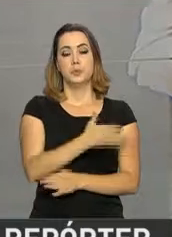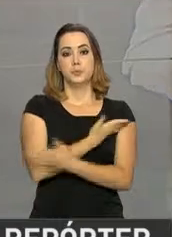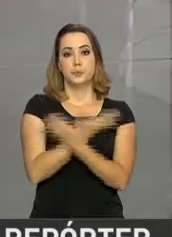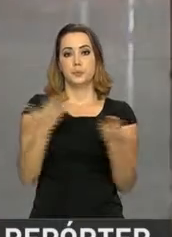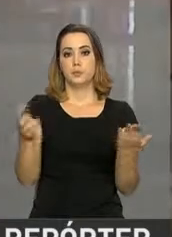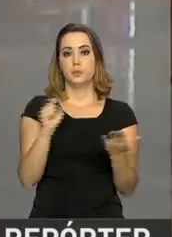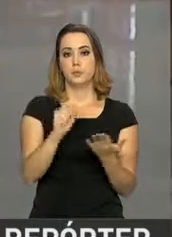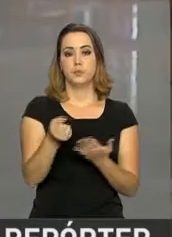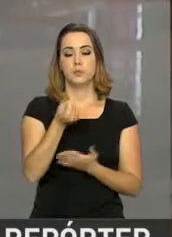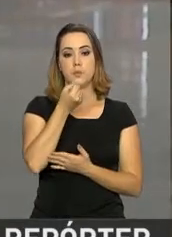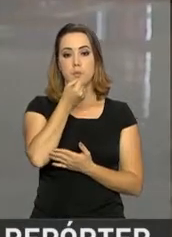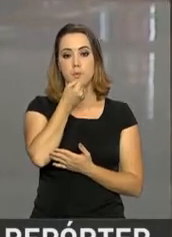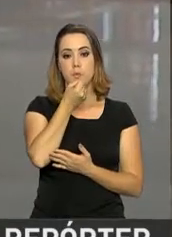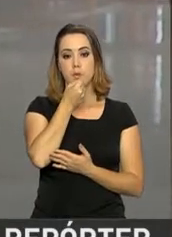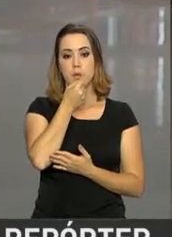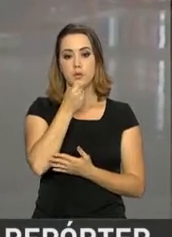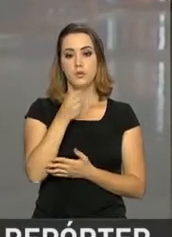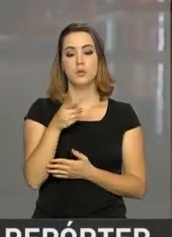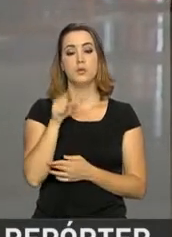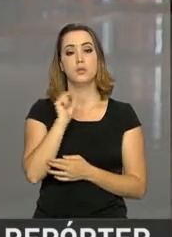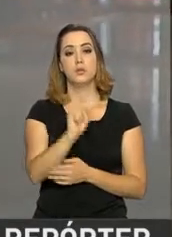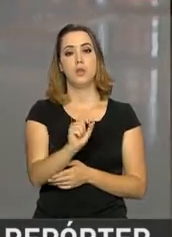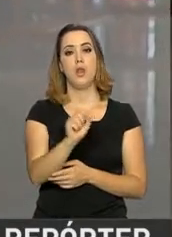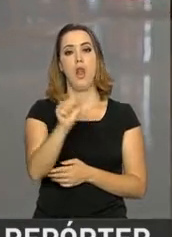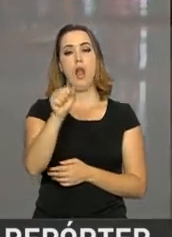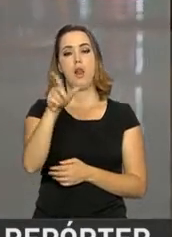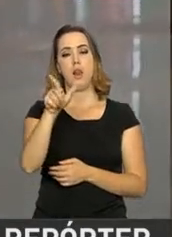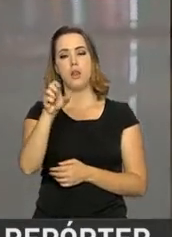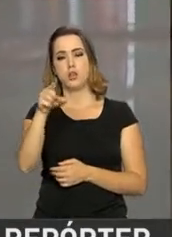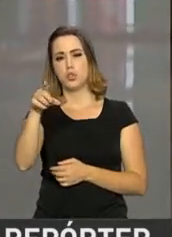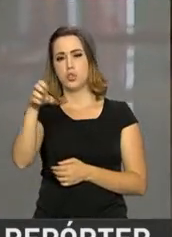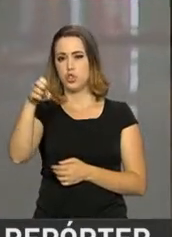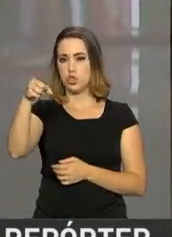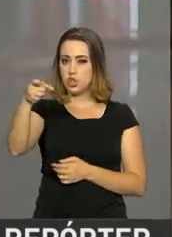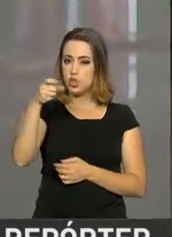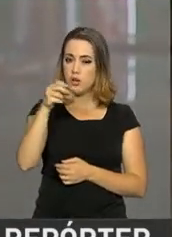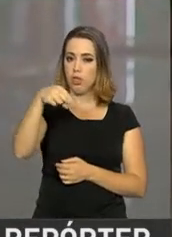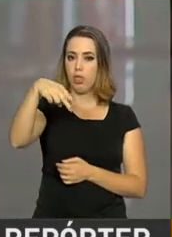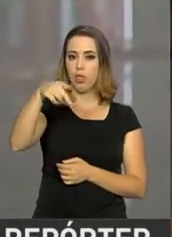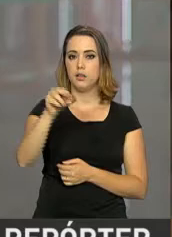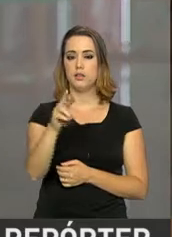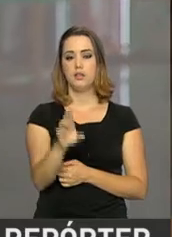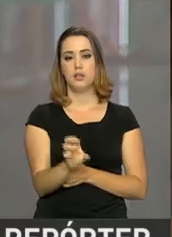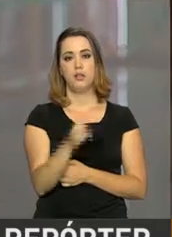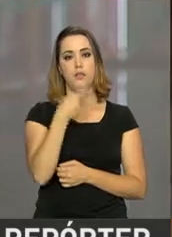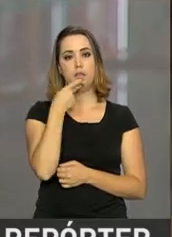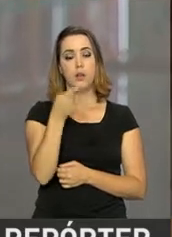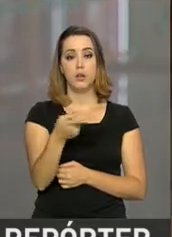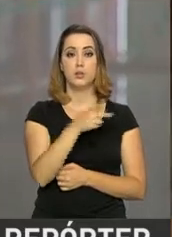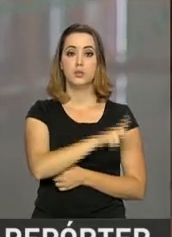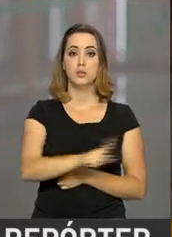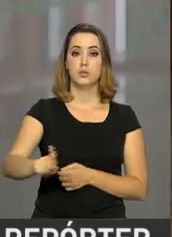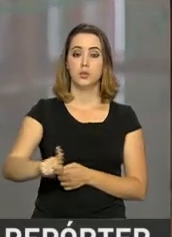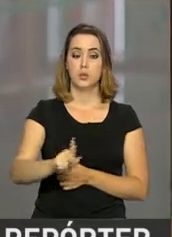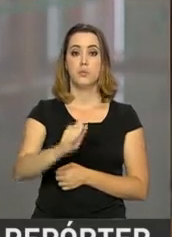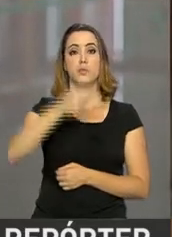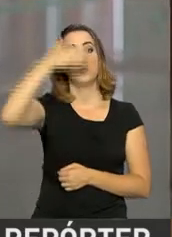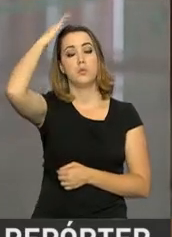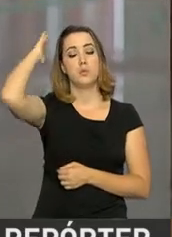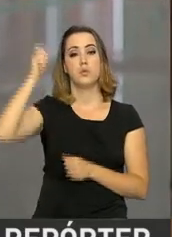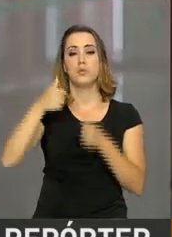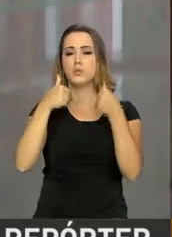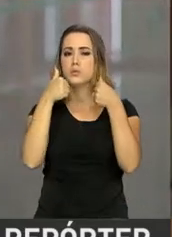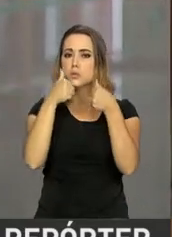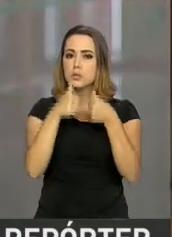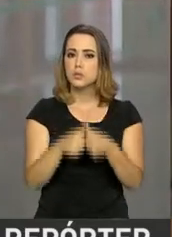todos o porta voz da presidência da república alexandre paralela disse há pouco que o presidente michel temer confirmou a permanência